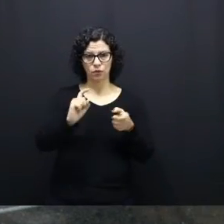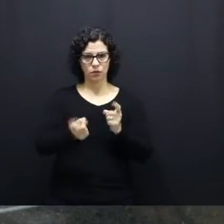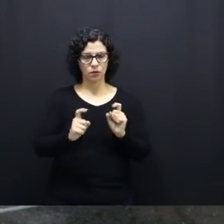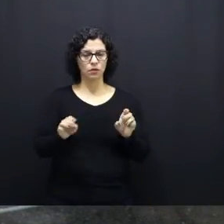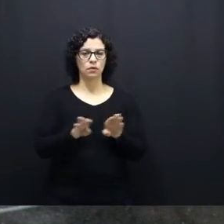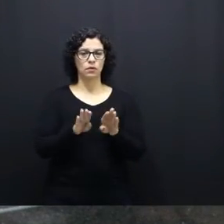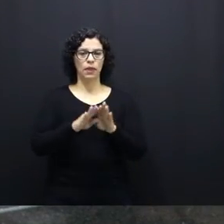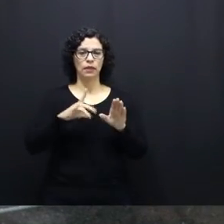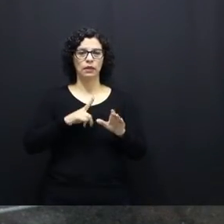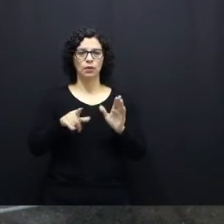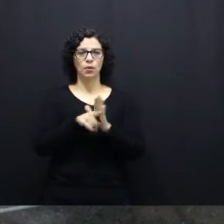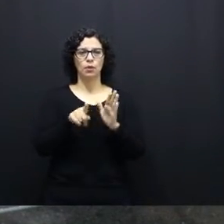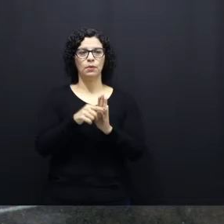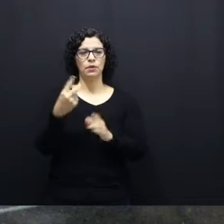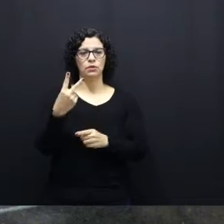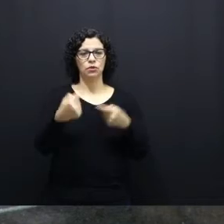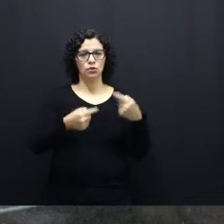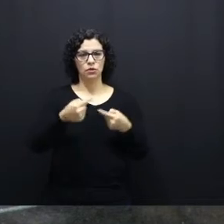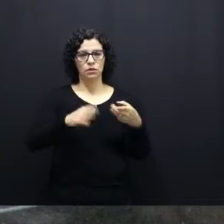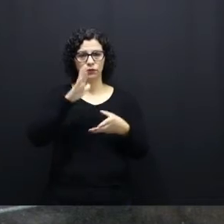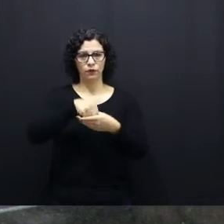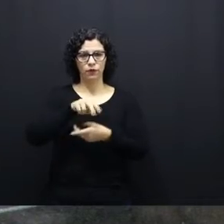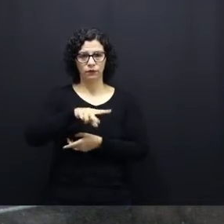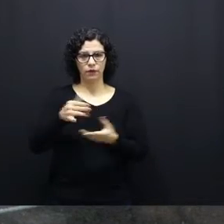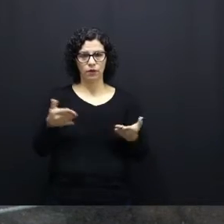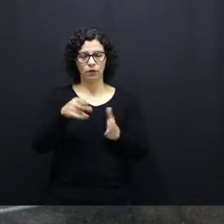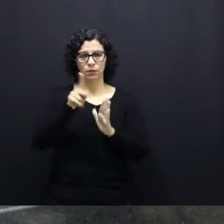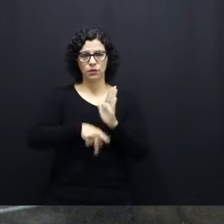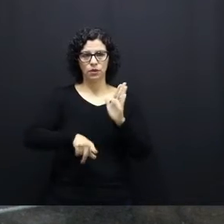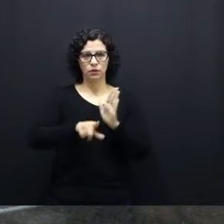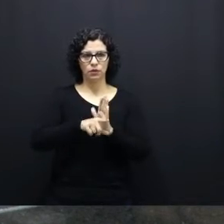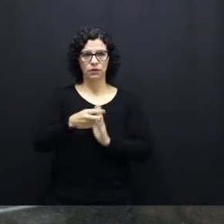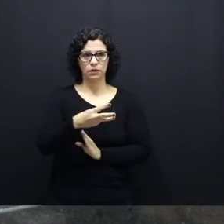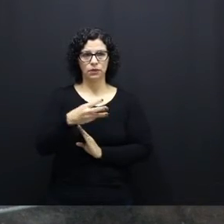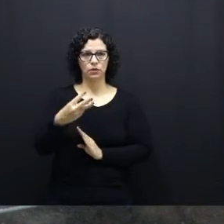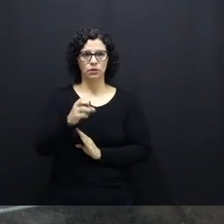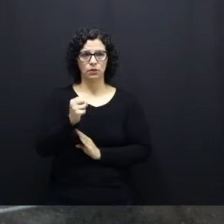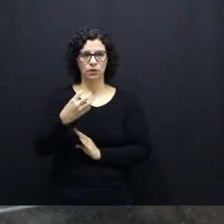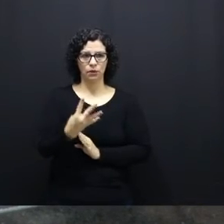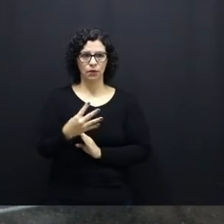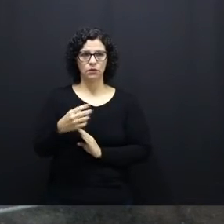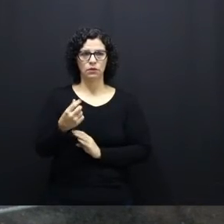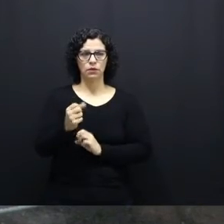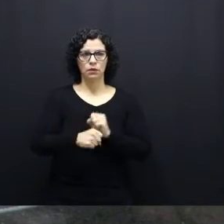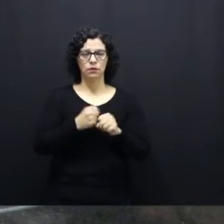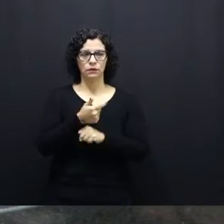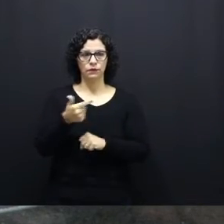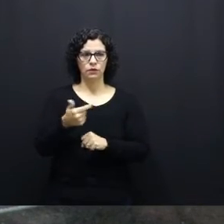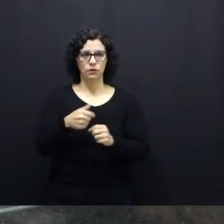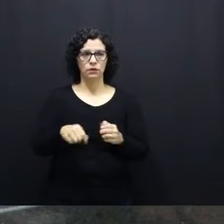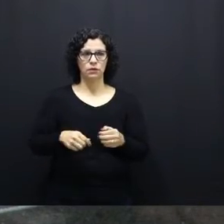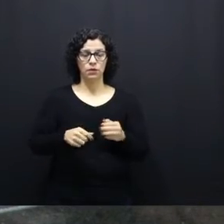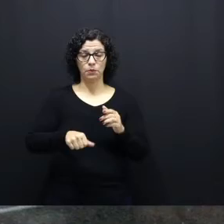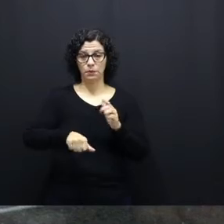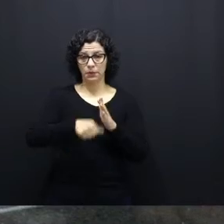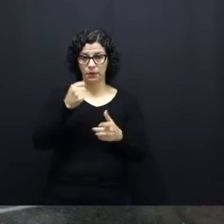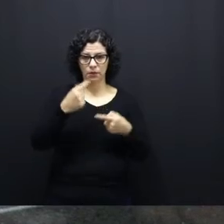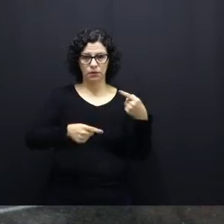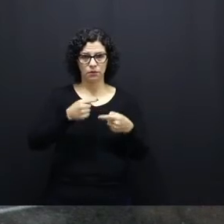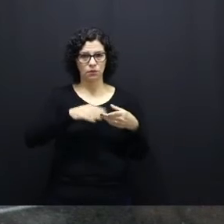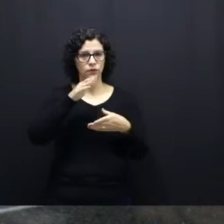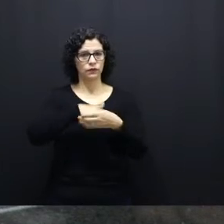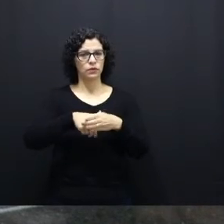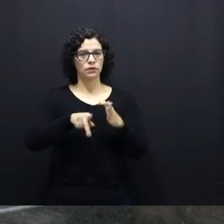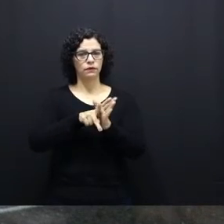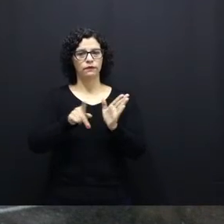que constará do segundo turno de discussão e votação do projeto de lei 1384 2022 primeiro turno de